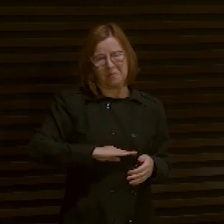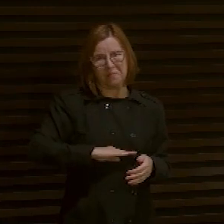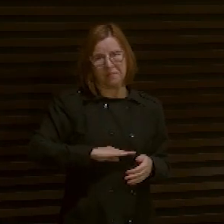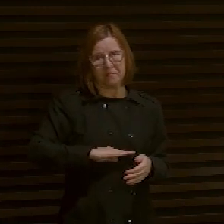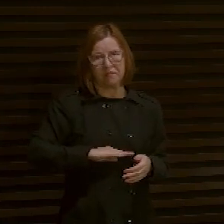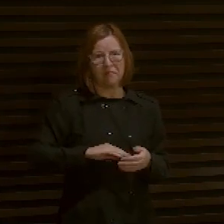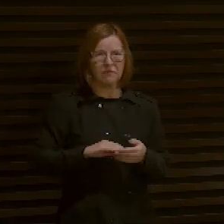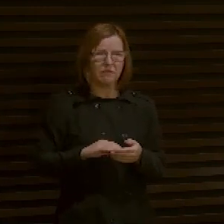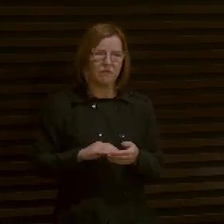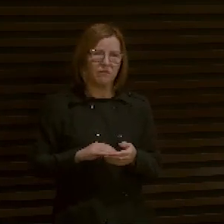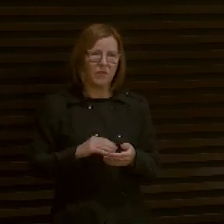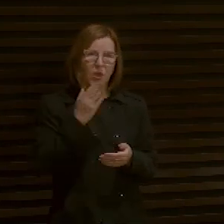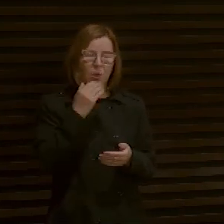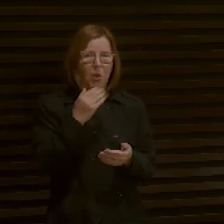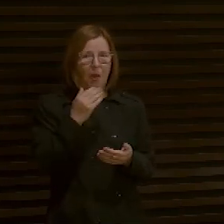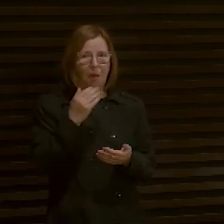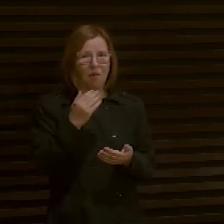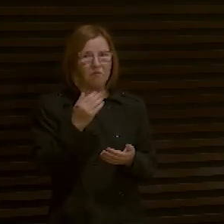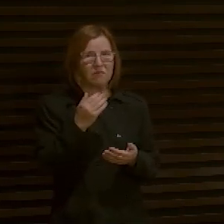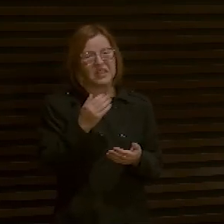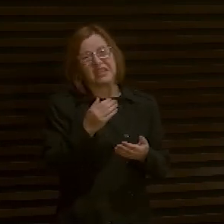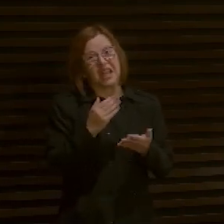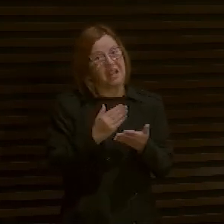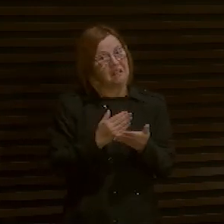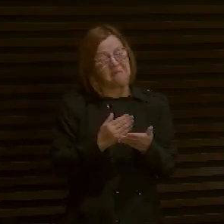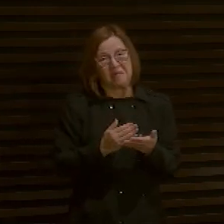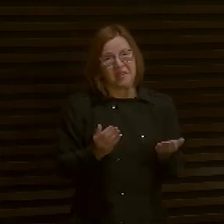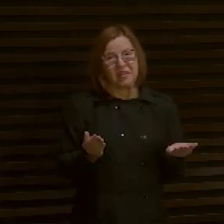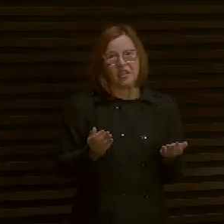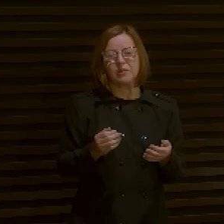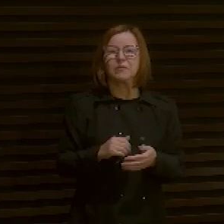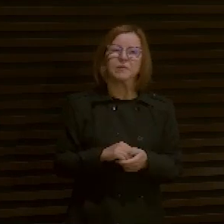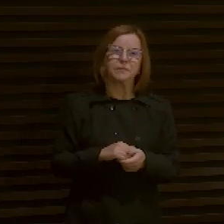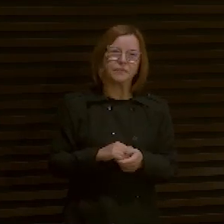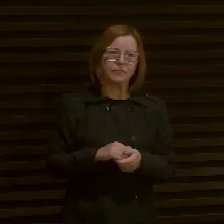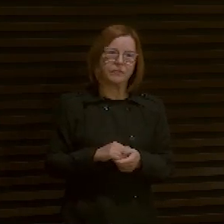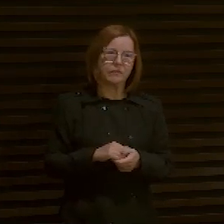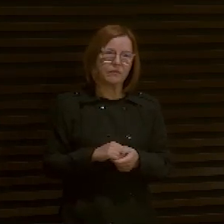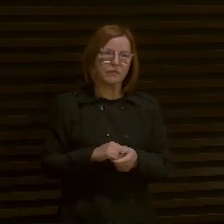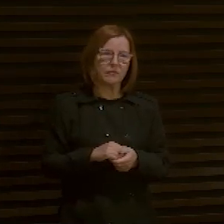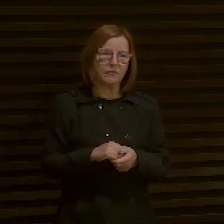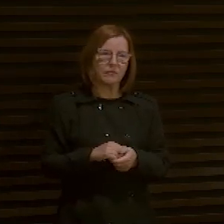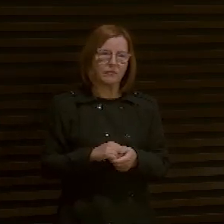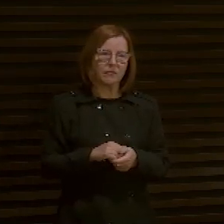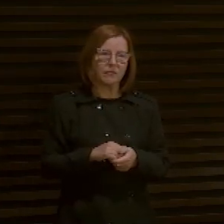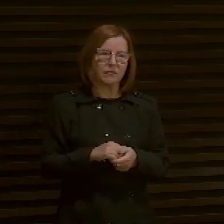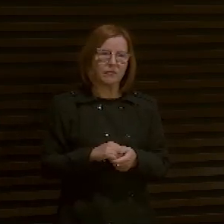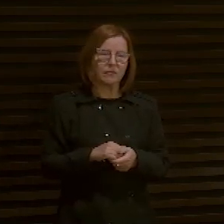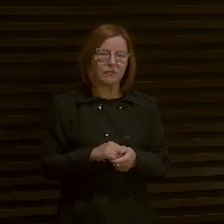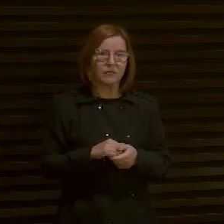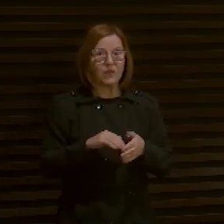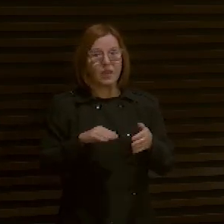os alimentos iam acabando, iam vivendo de migalhas, acabavam as migalhas, e aí a coisa ficava